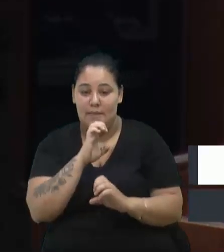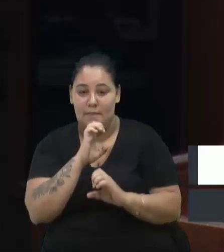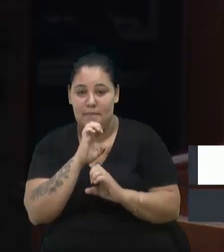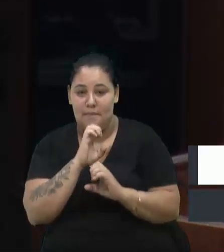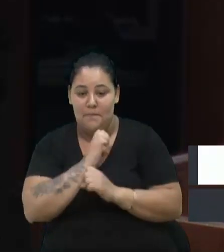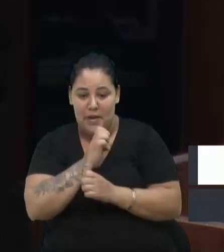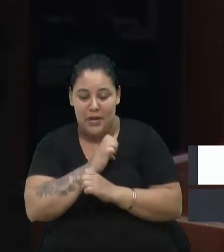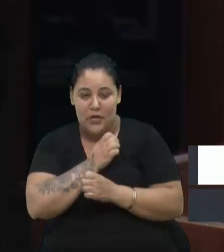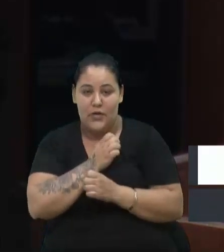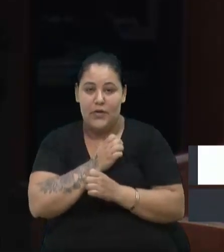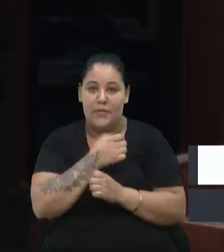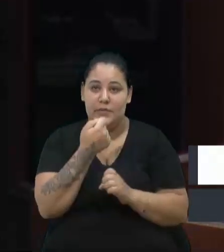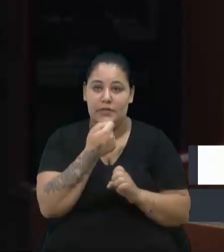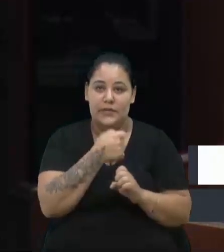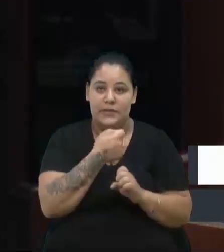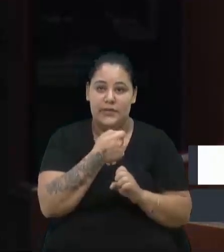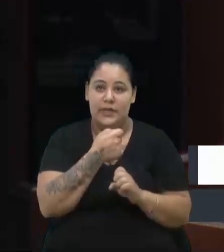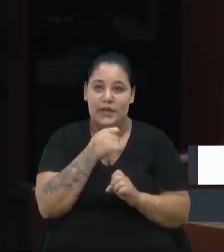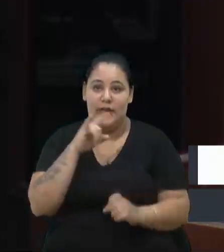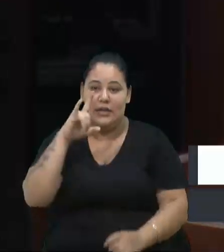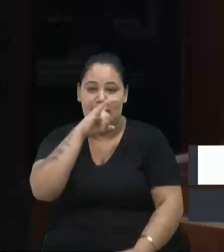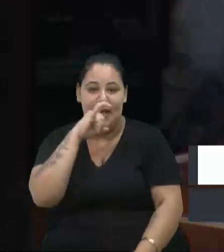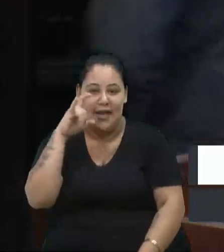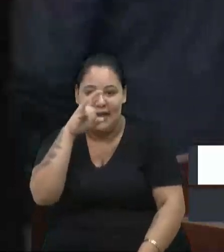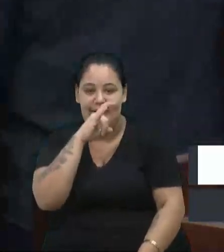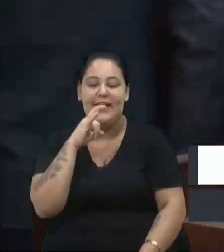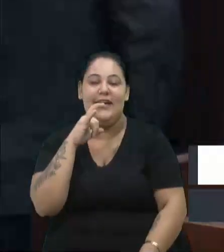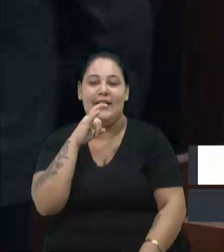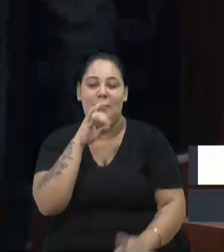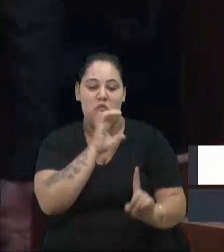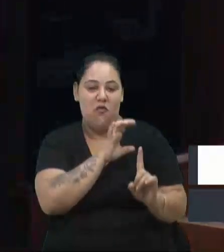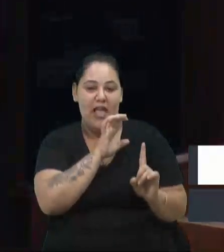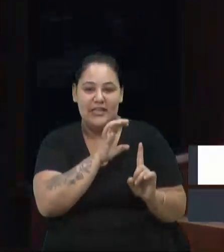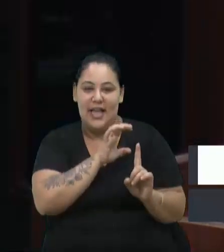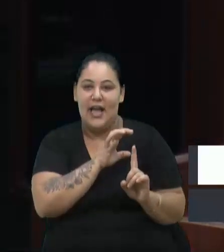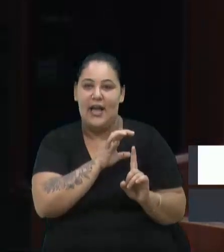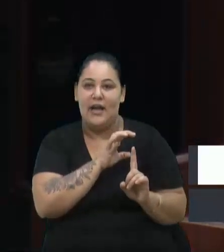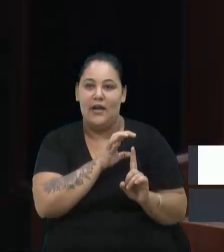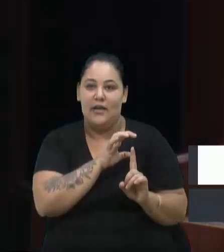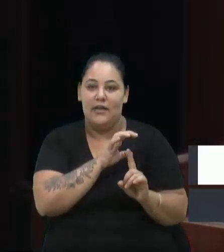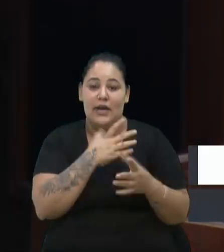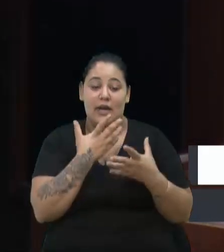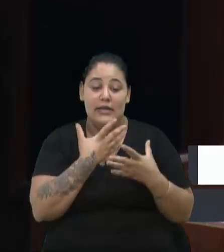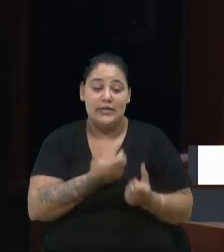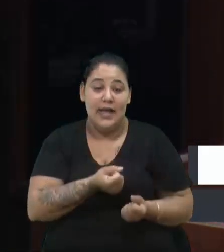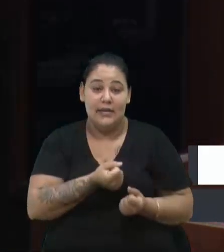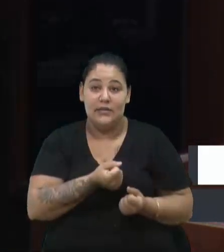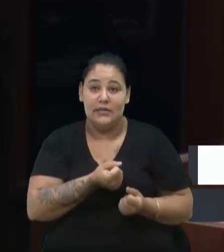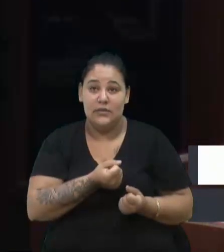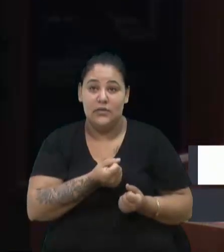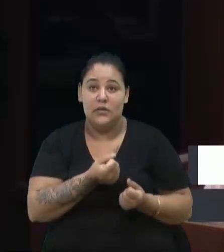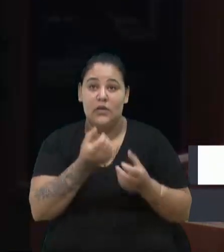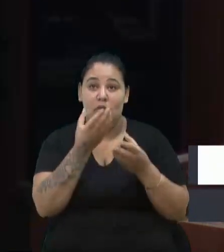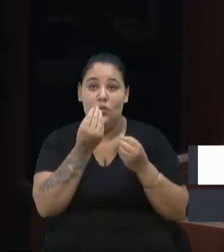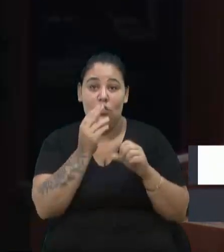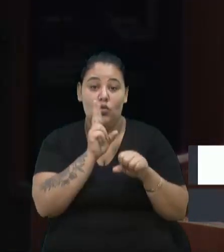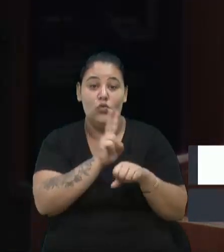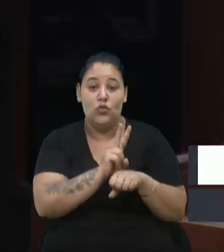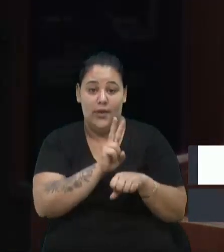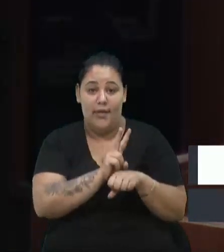que ser influencer, tem que fazer redes sociais, estafadas, cansadas. Muito cuidado com isso,